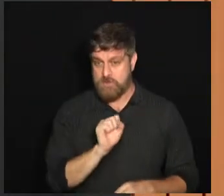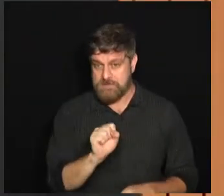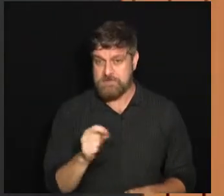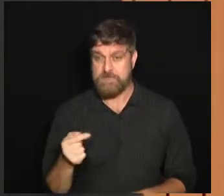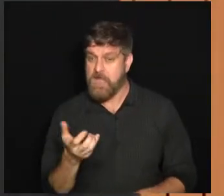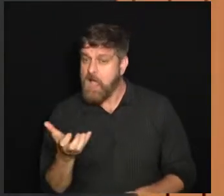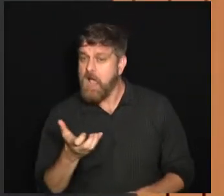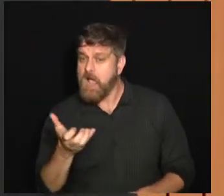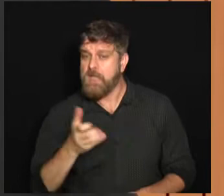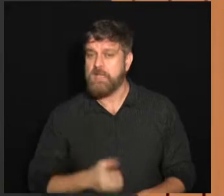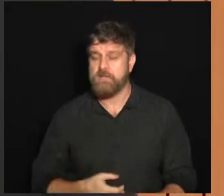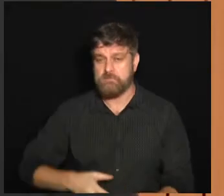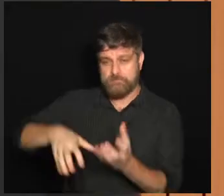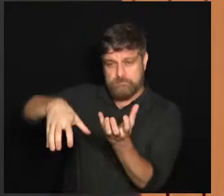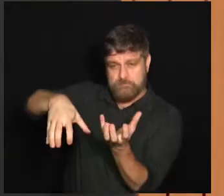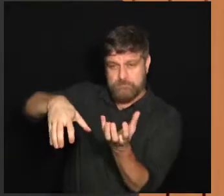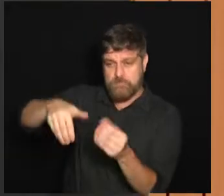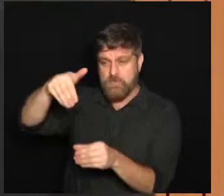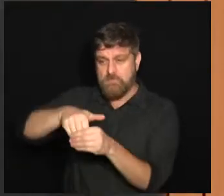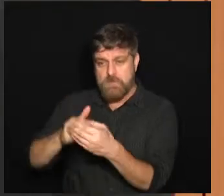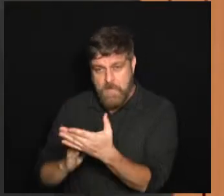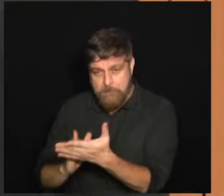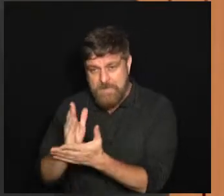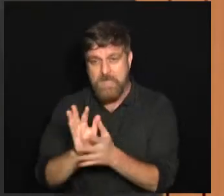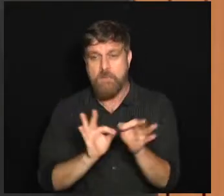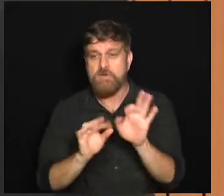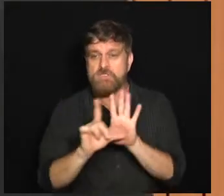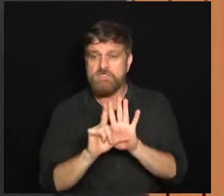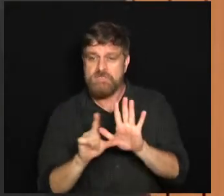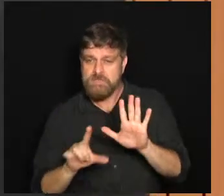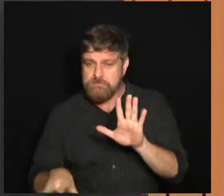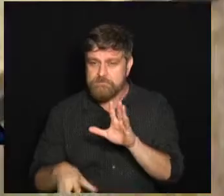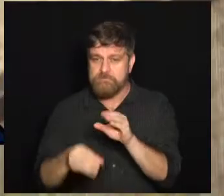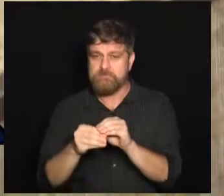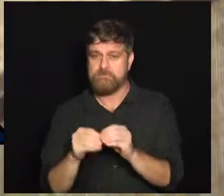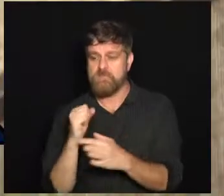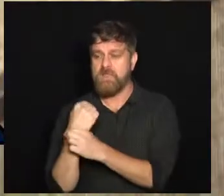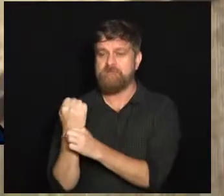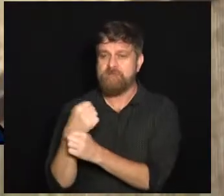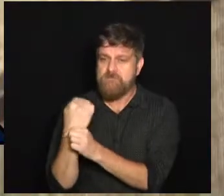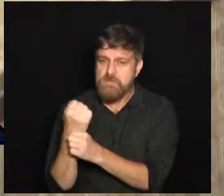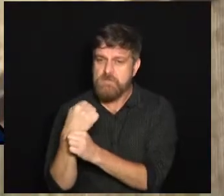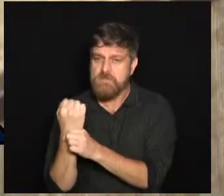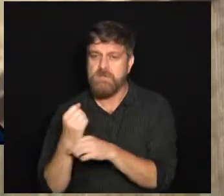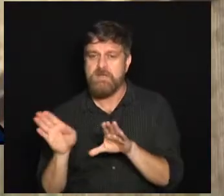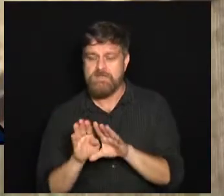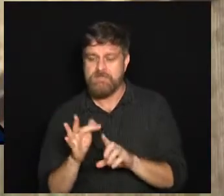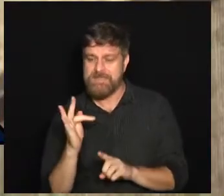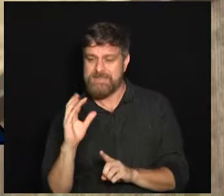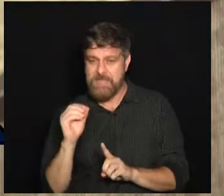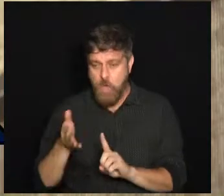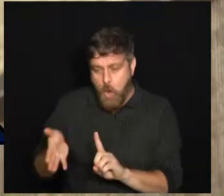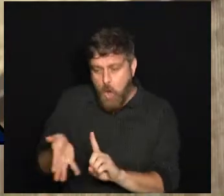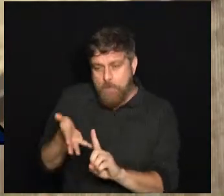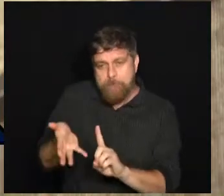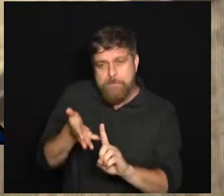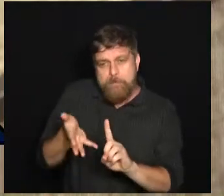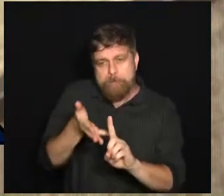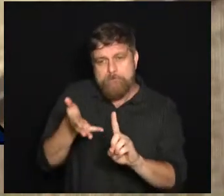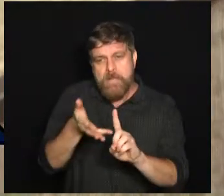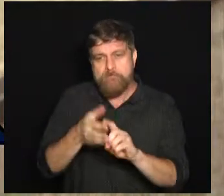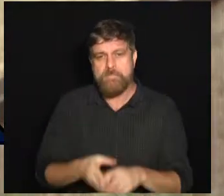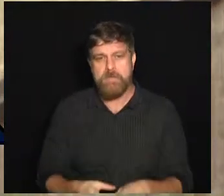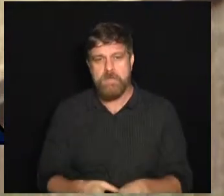quer que o Senado Federal aprove o projeto de lei que inclui os fisioterapeutas e os terapeutas ocupacionais